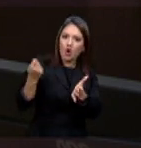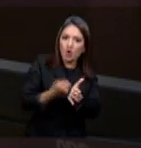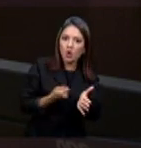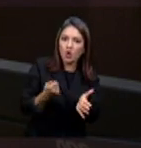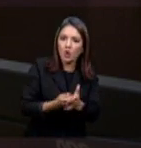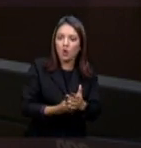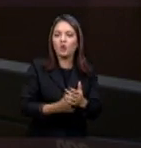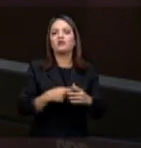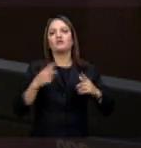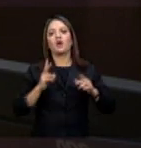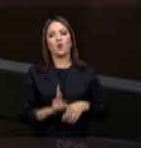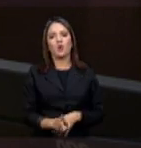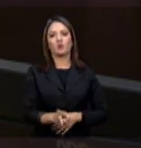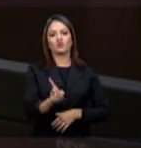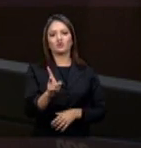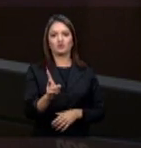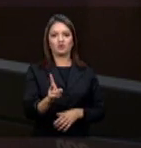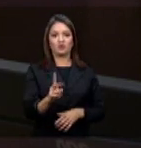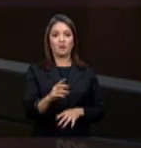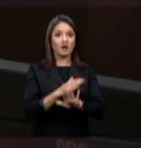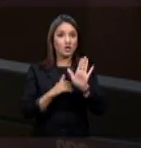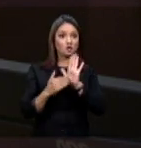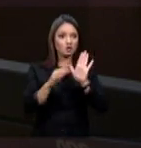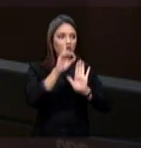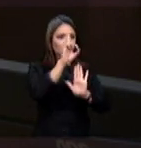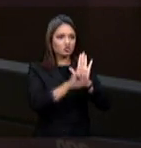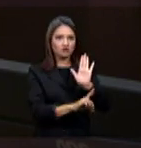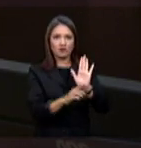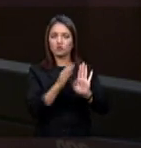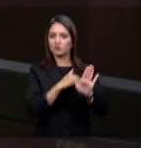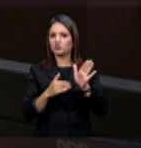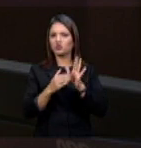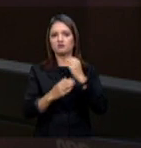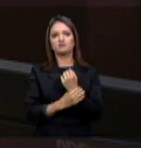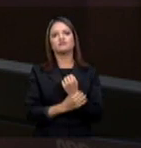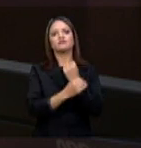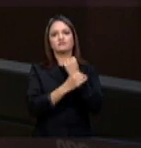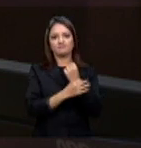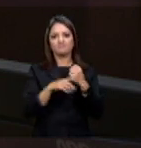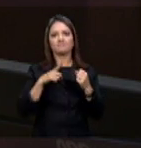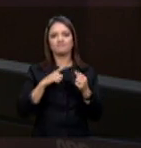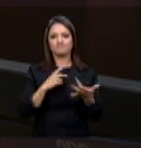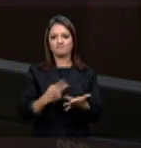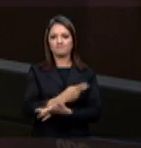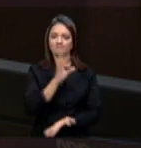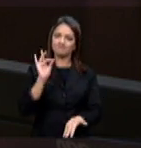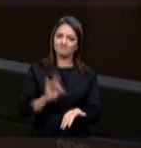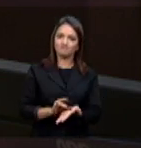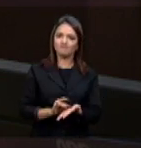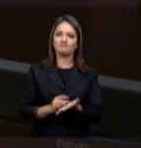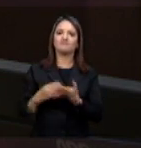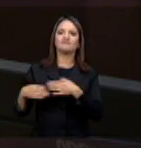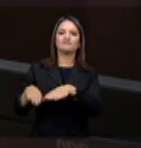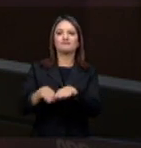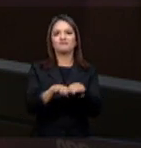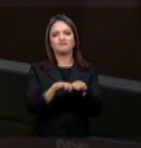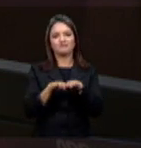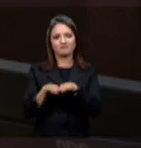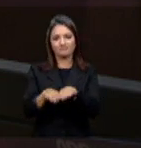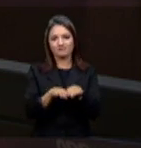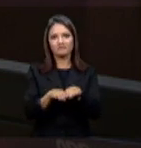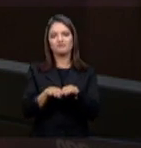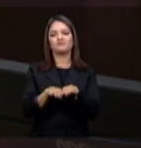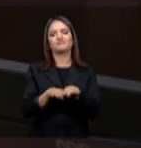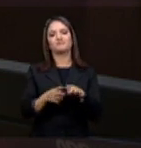EA luta contemporânea para que todos esses direitos e essas garantias se concretize de forma igualitária na